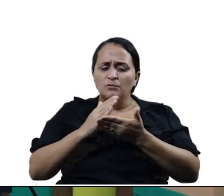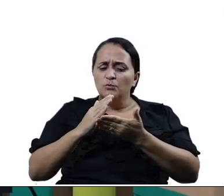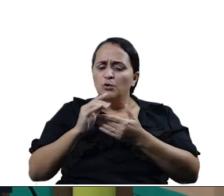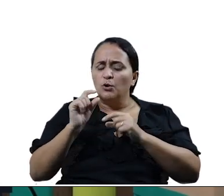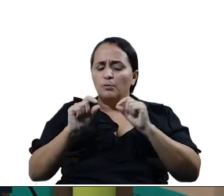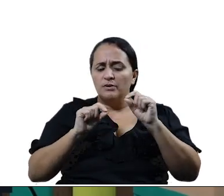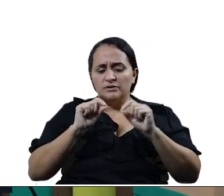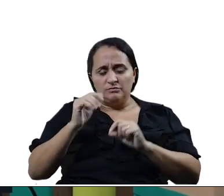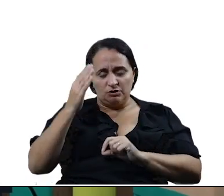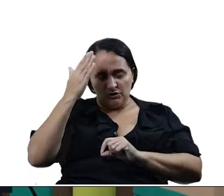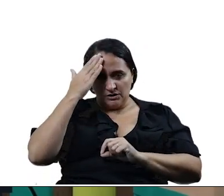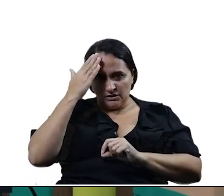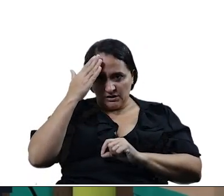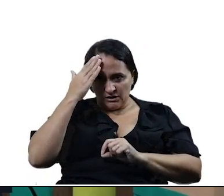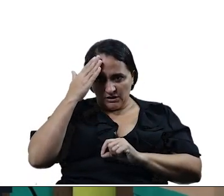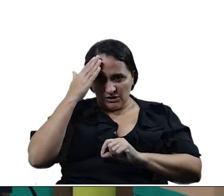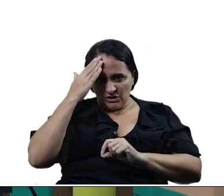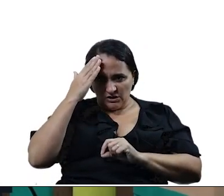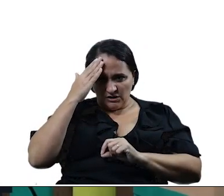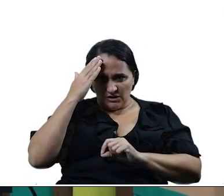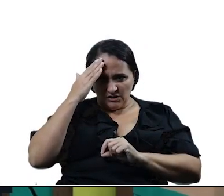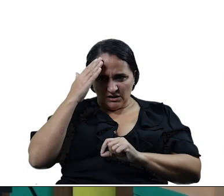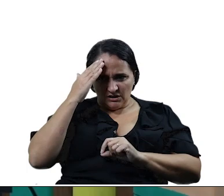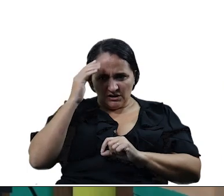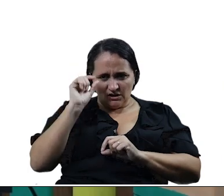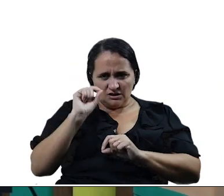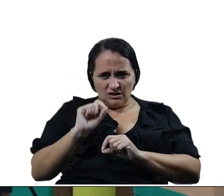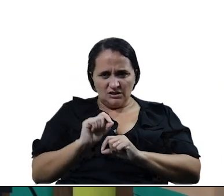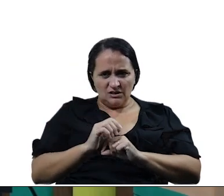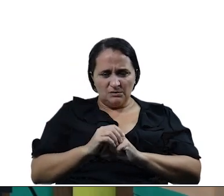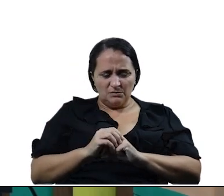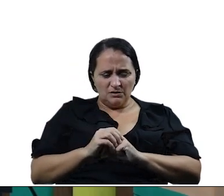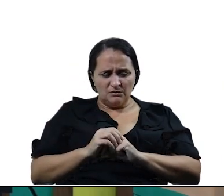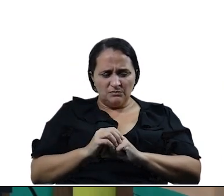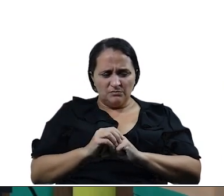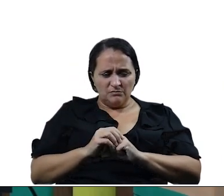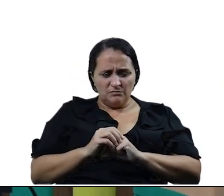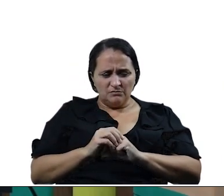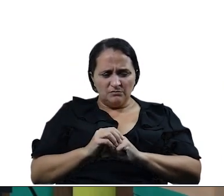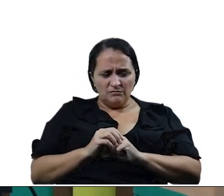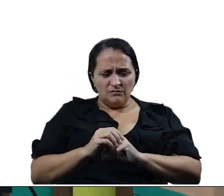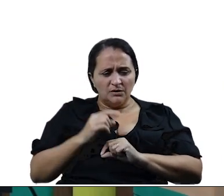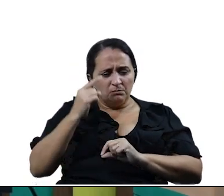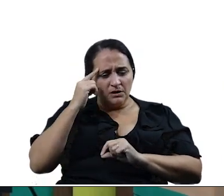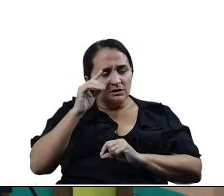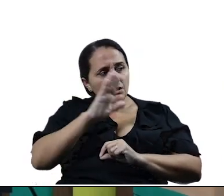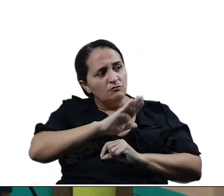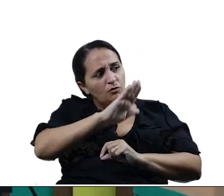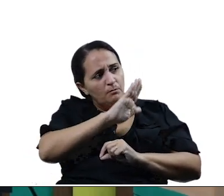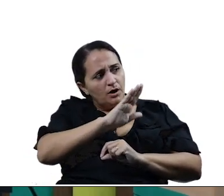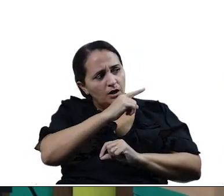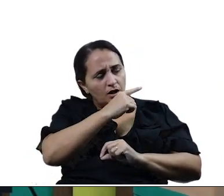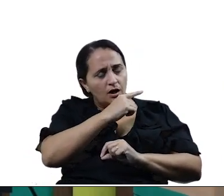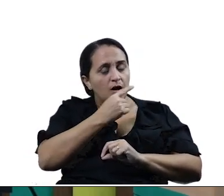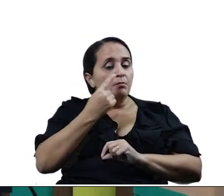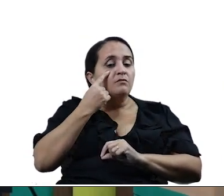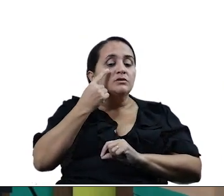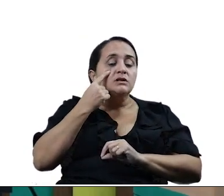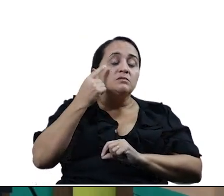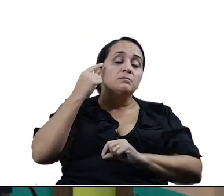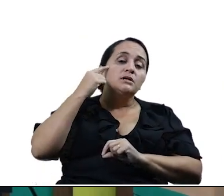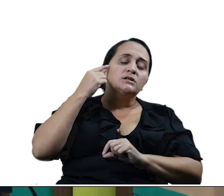sabe. Deixa eu apagar o quadro aqui para ficar com a área livre para a gente pensar sobre o nosso problema de matemática.